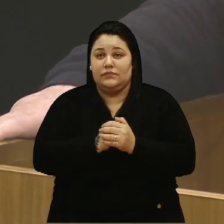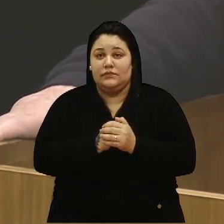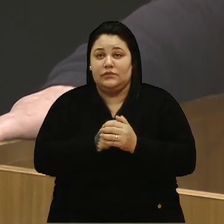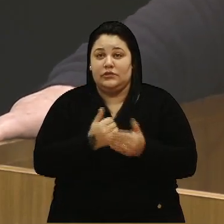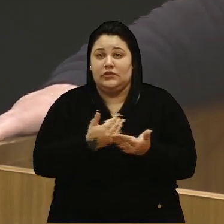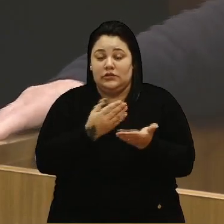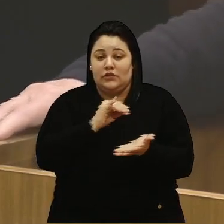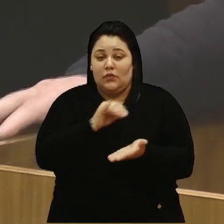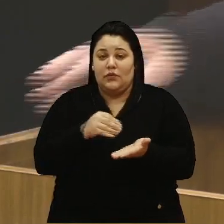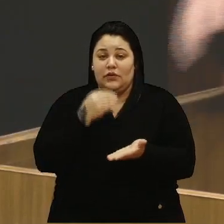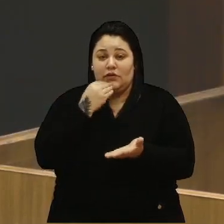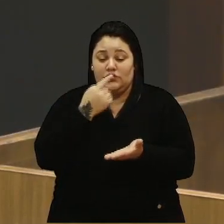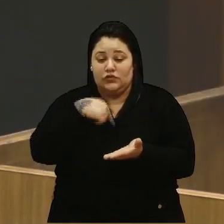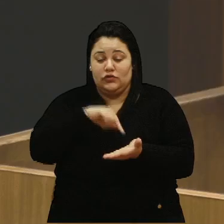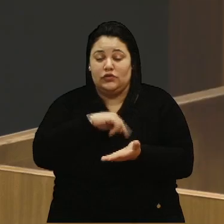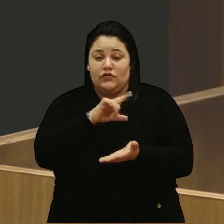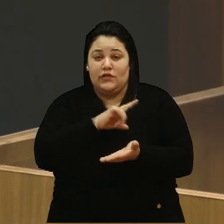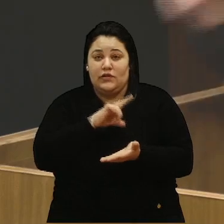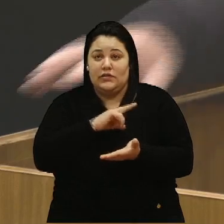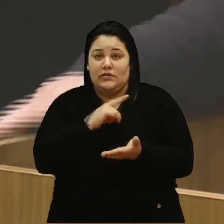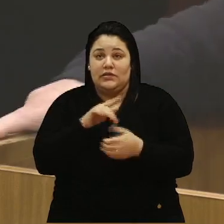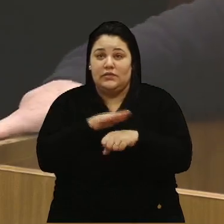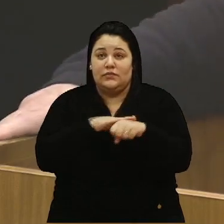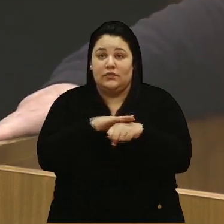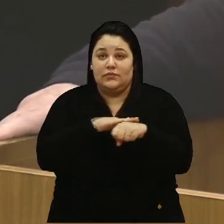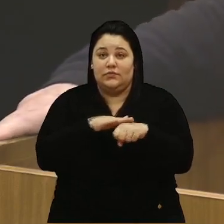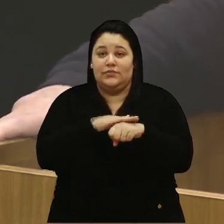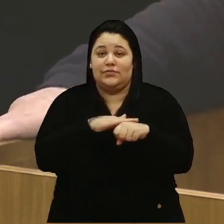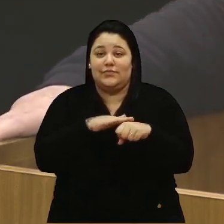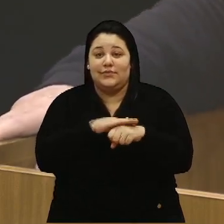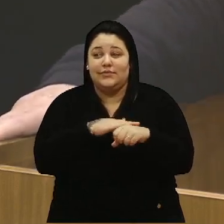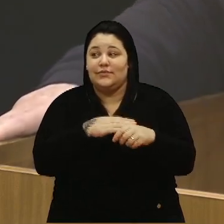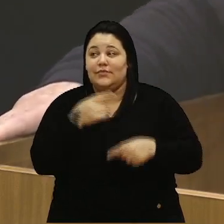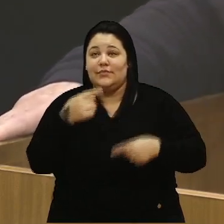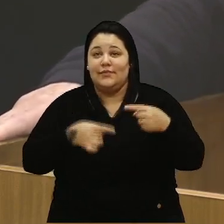que a gente tivesse esse diálogo